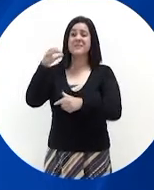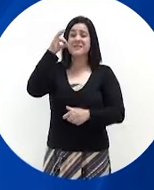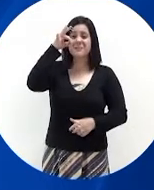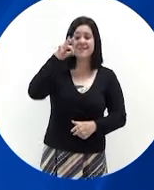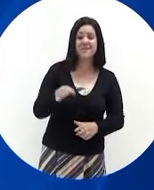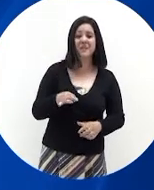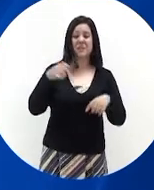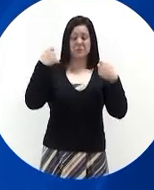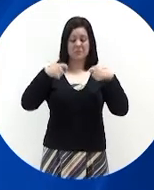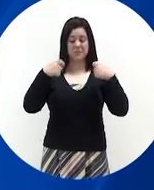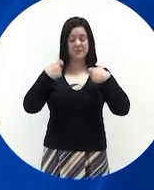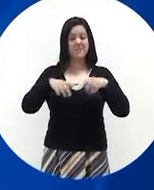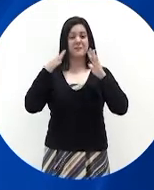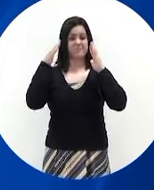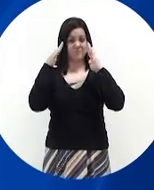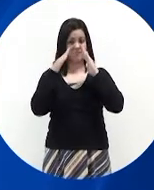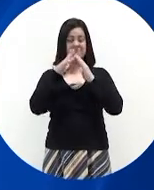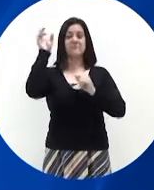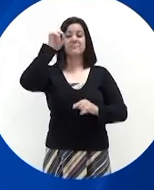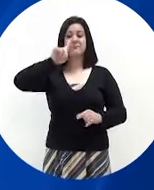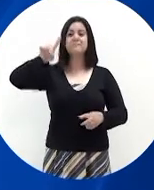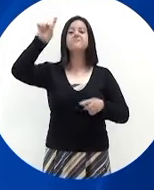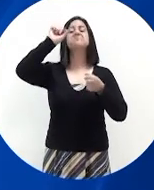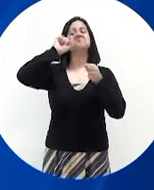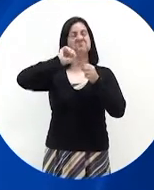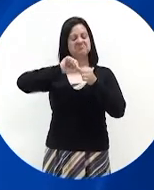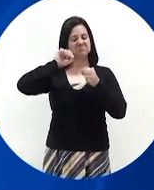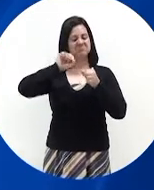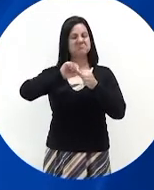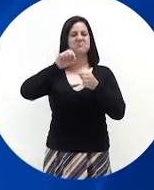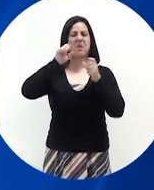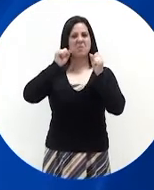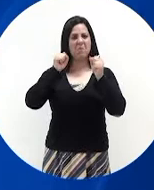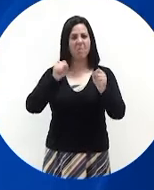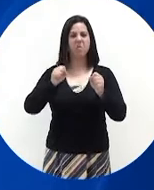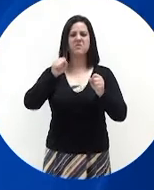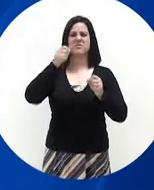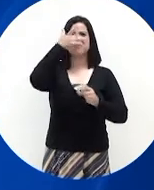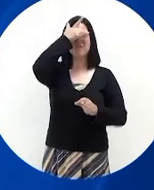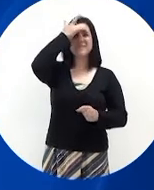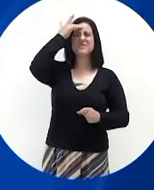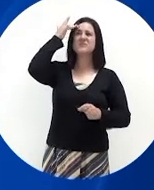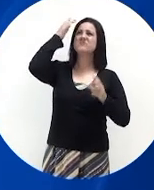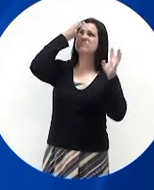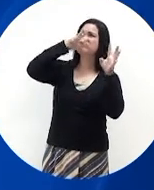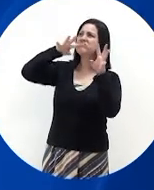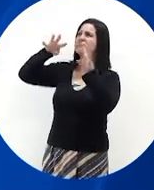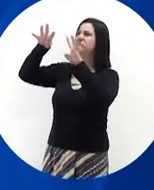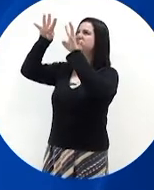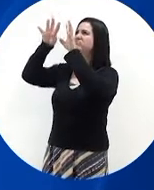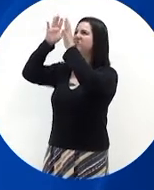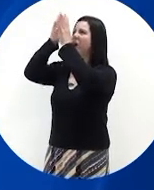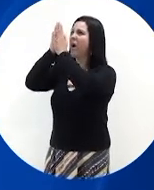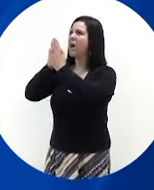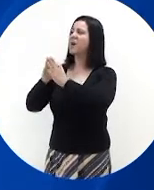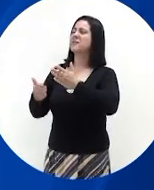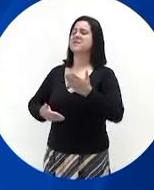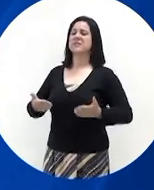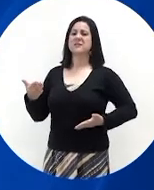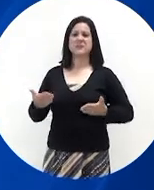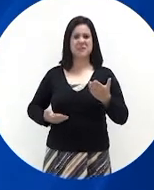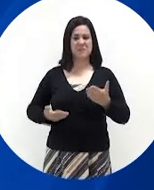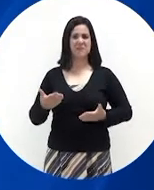lugares exatos em que deveriam habitar. Deus fez isso para que os homens o buscassem e